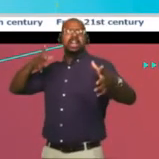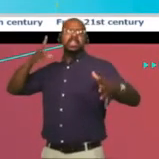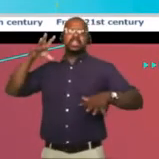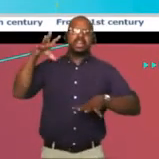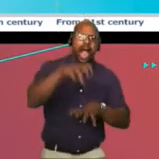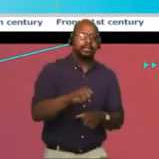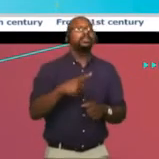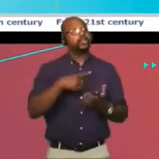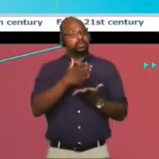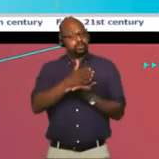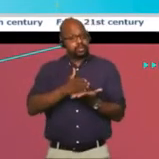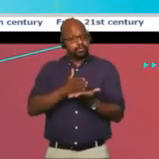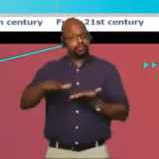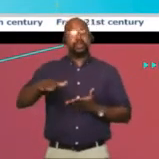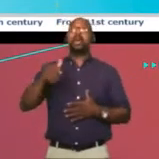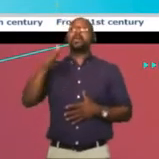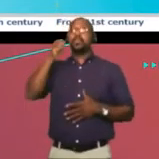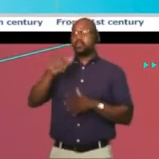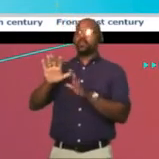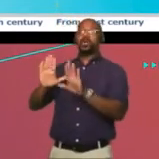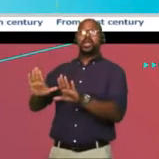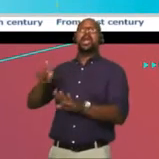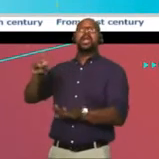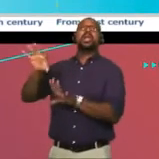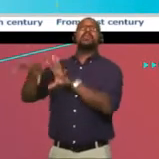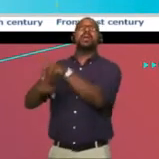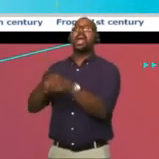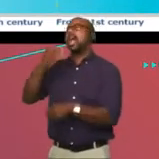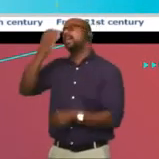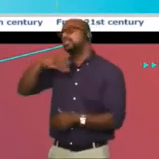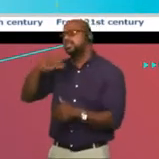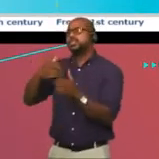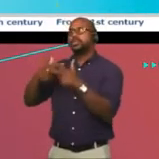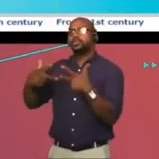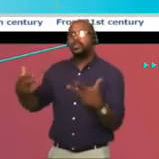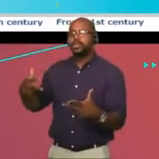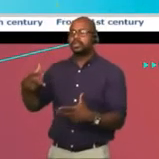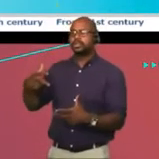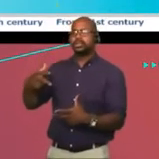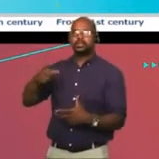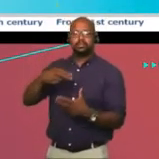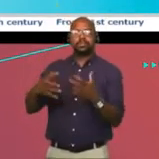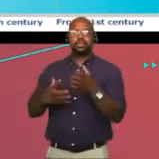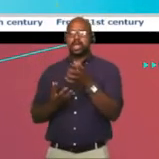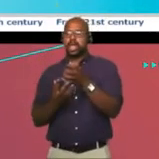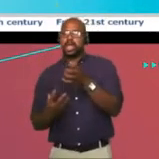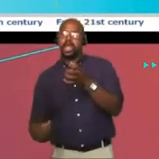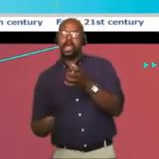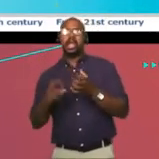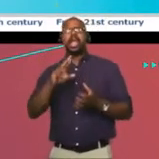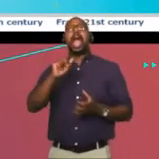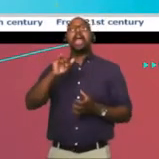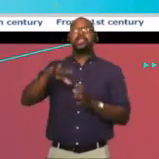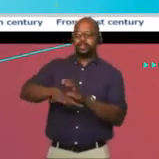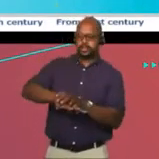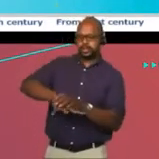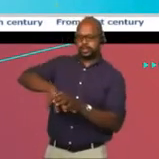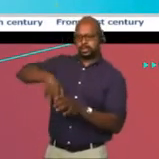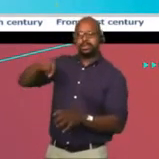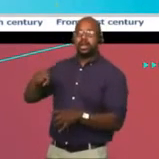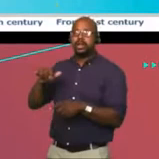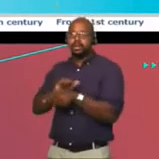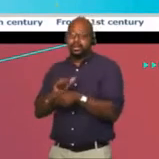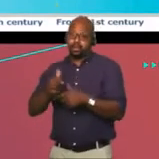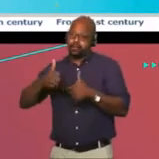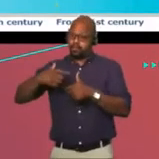divisão de tarefas a mulher e acolher frutinha e acolher raiz o que forma extrativismo Então